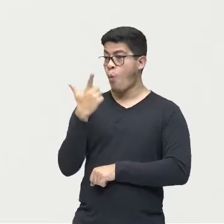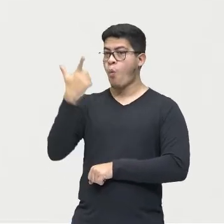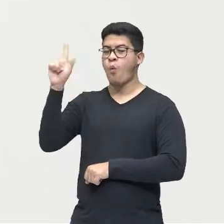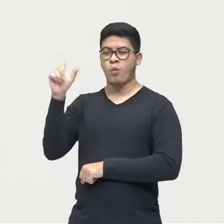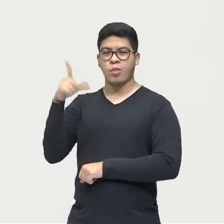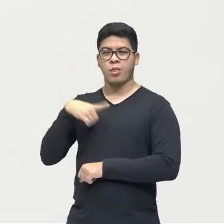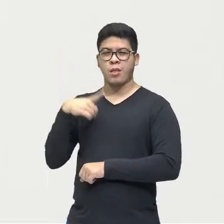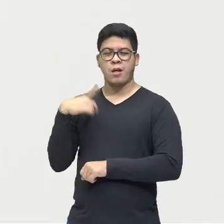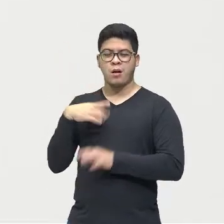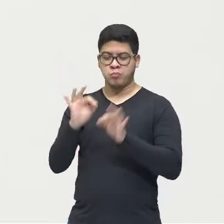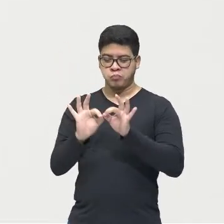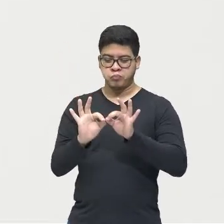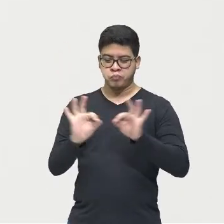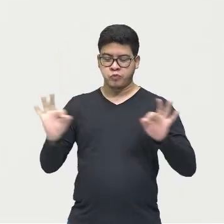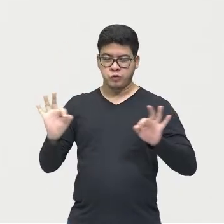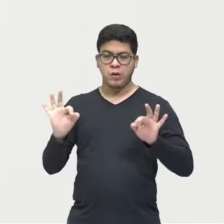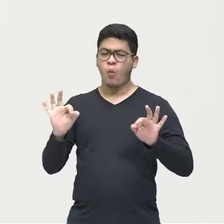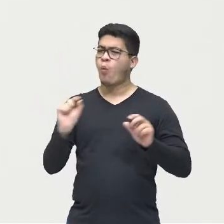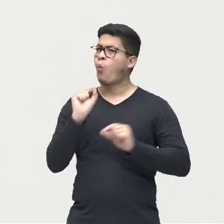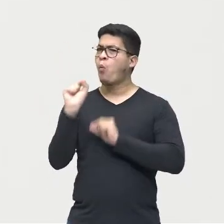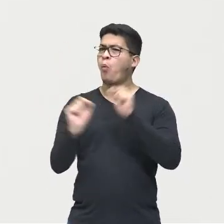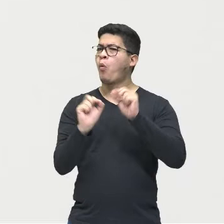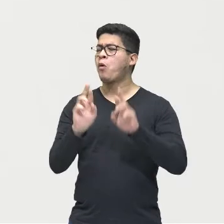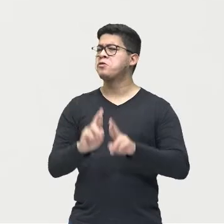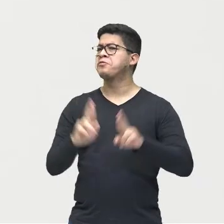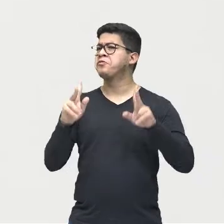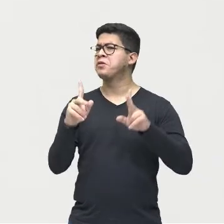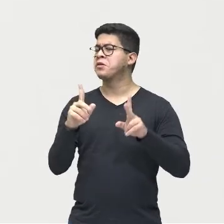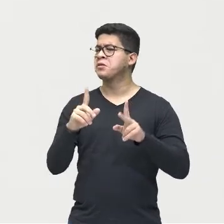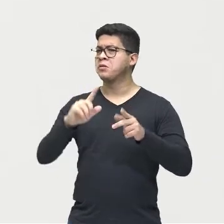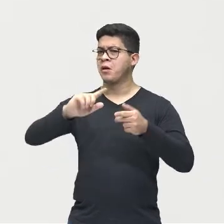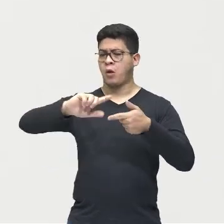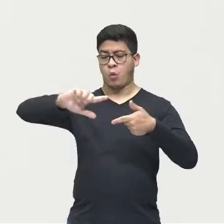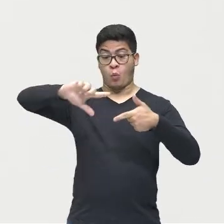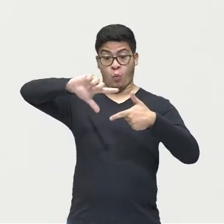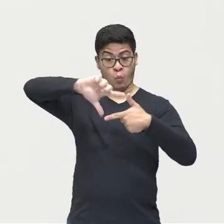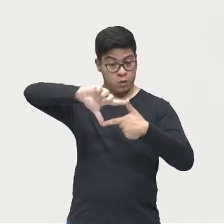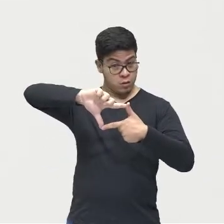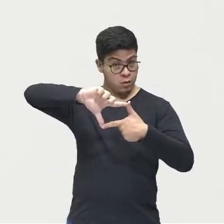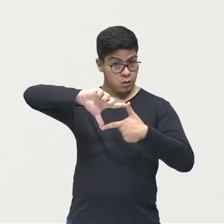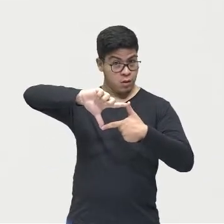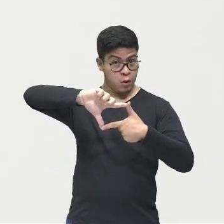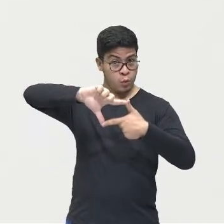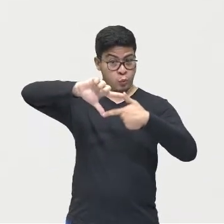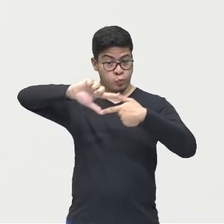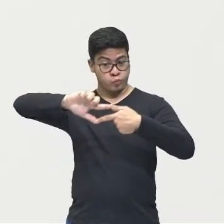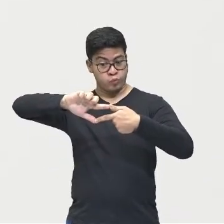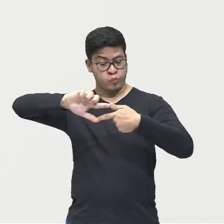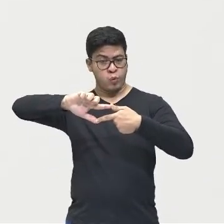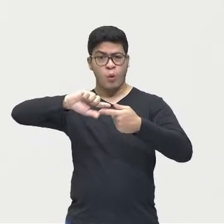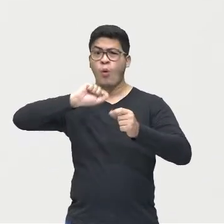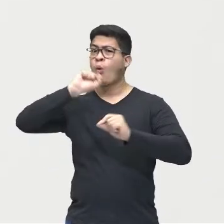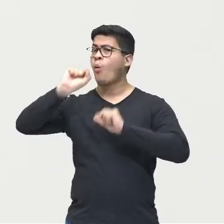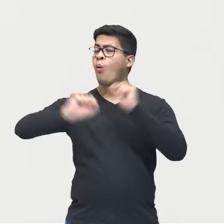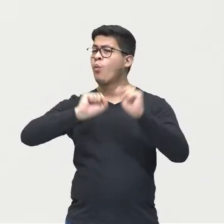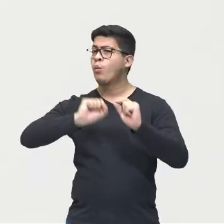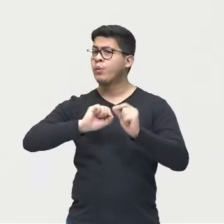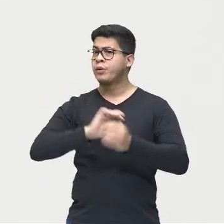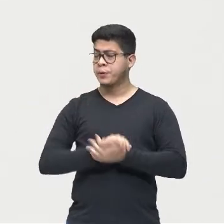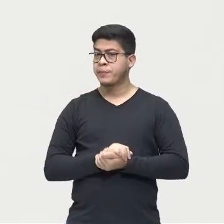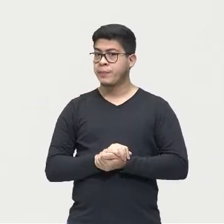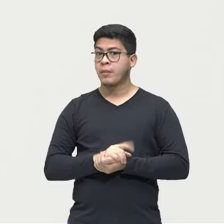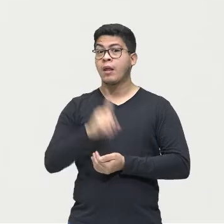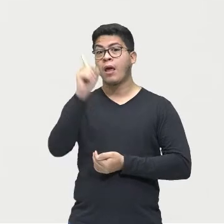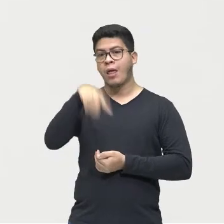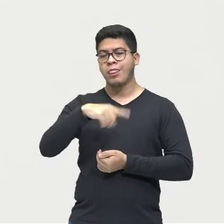medida. O que distingue aqui, no caso, o paralelogramo do retângulo? É que no retângulo, os ângulos internos, todos